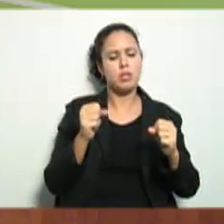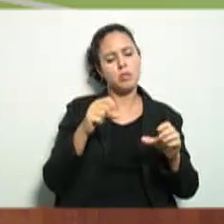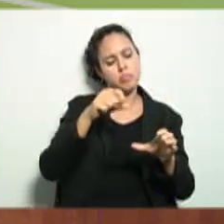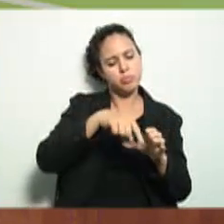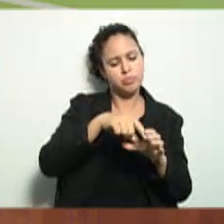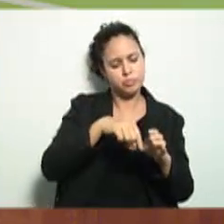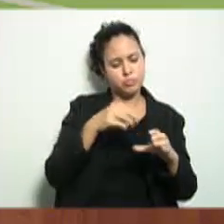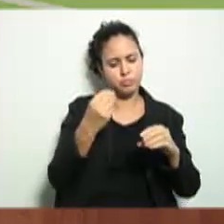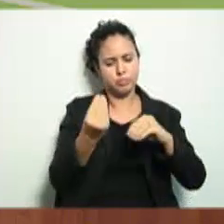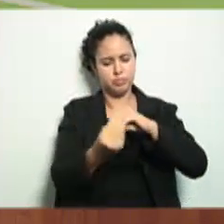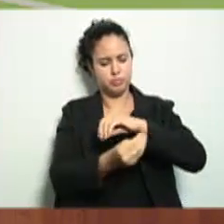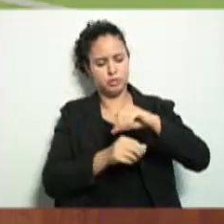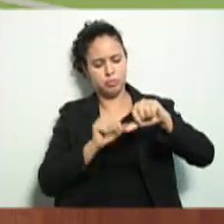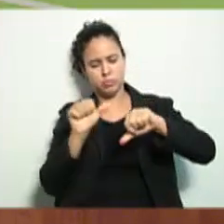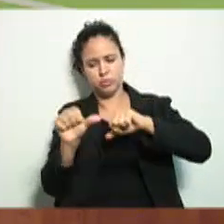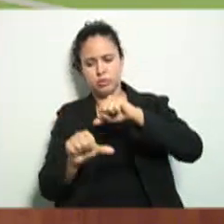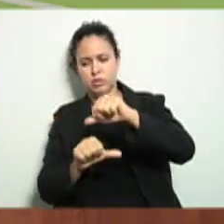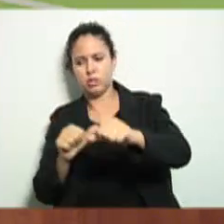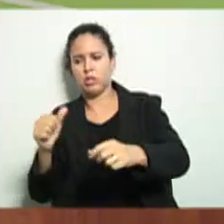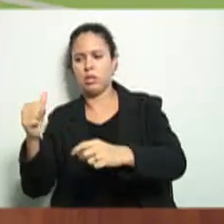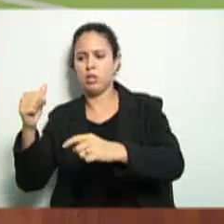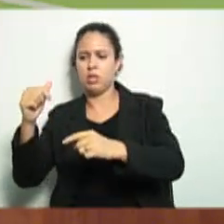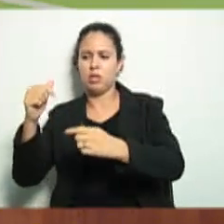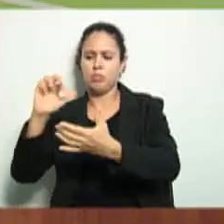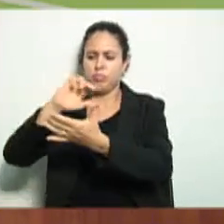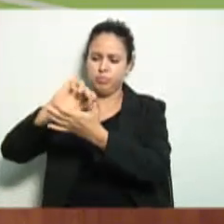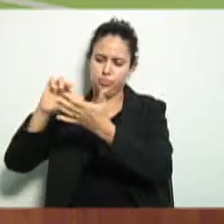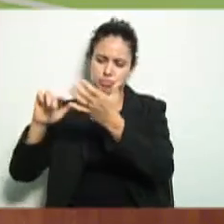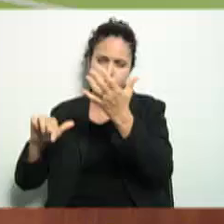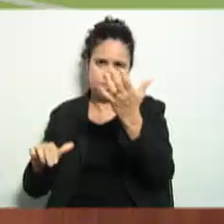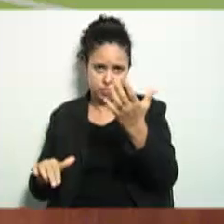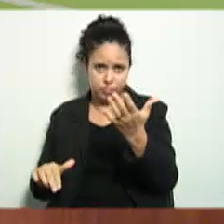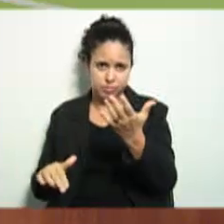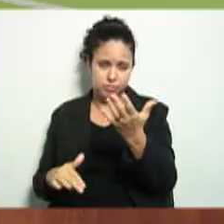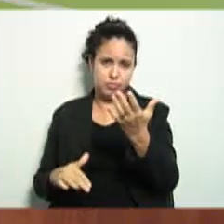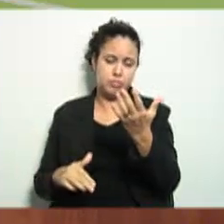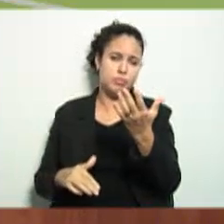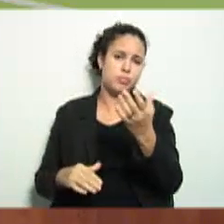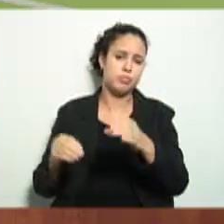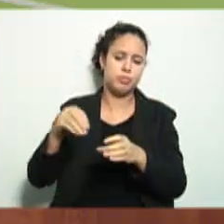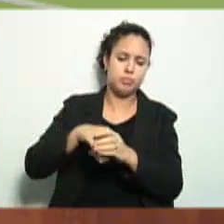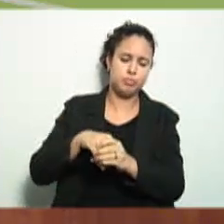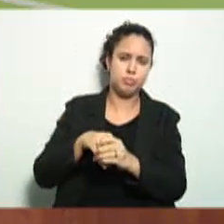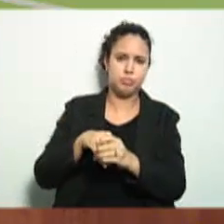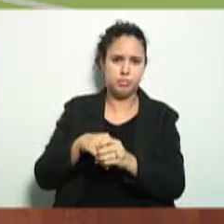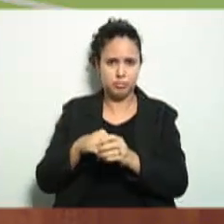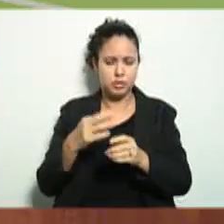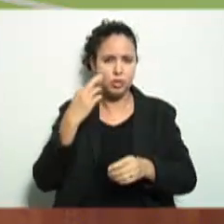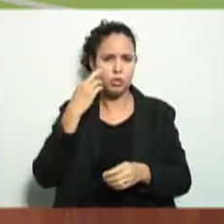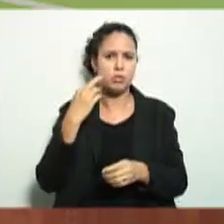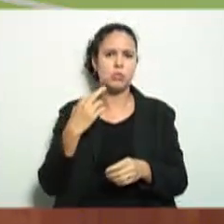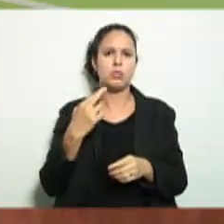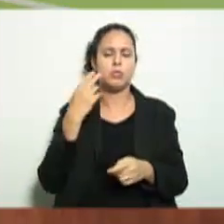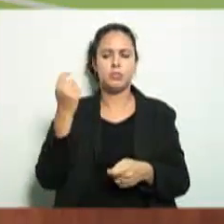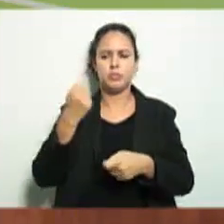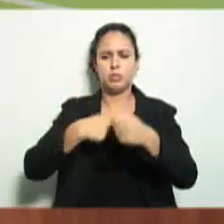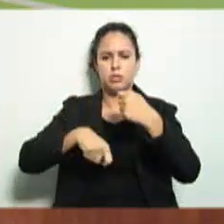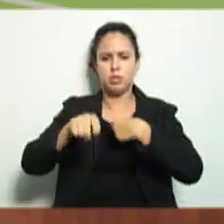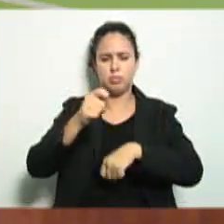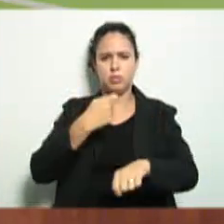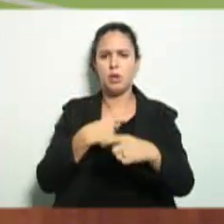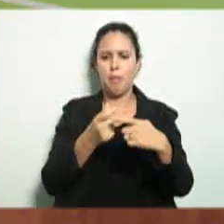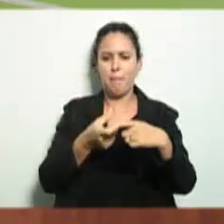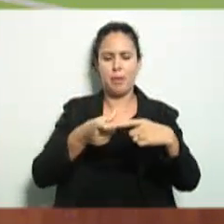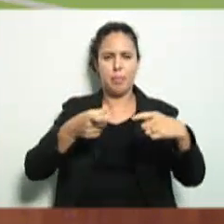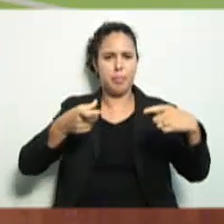grãos. Imagina que o setor econômico no nosso estado ele ia crescer ainda